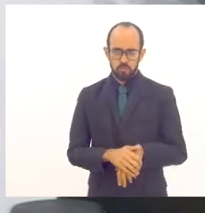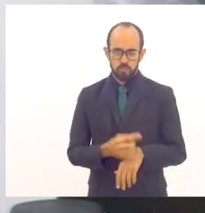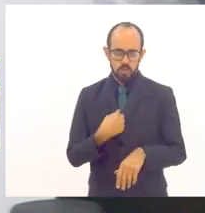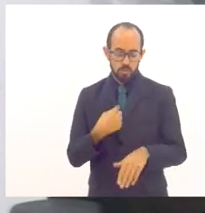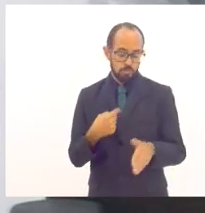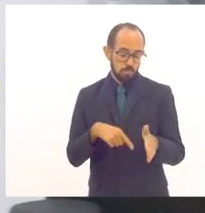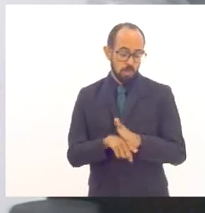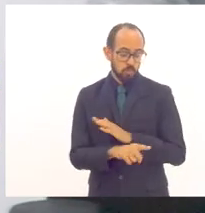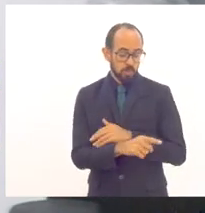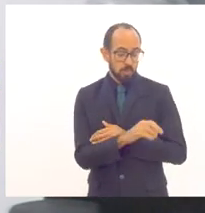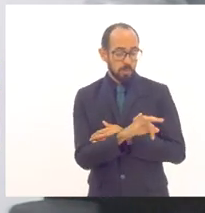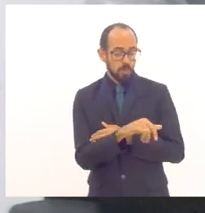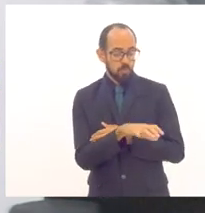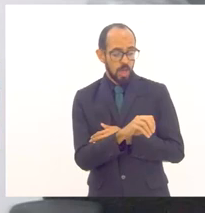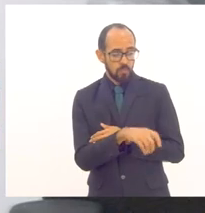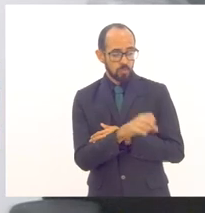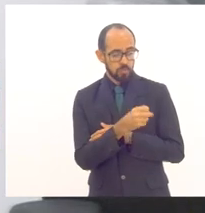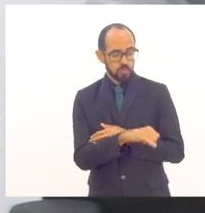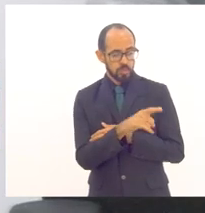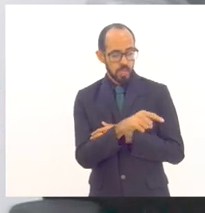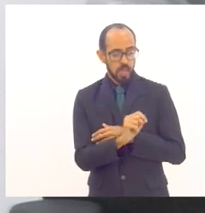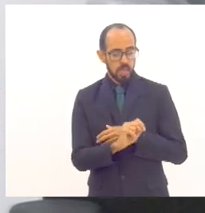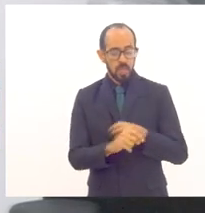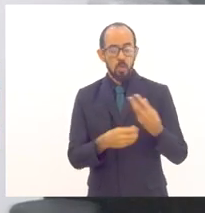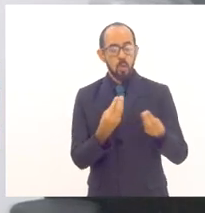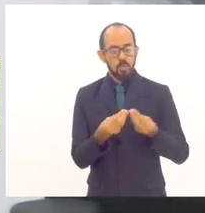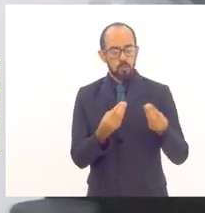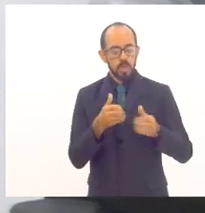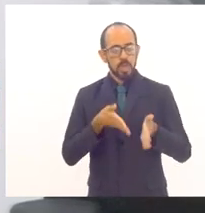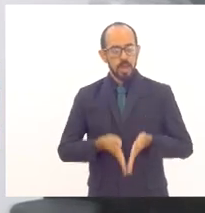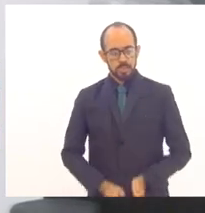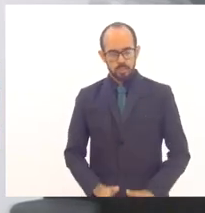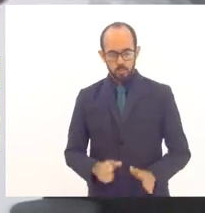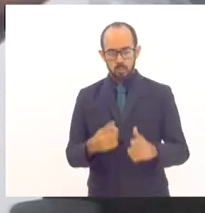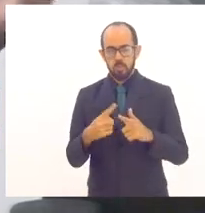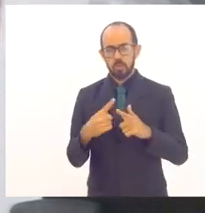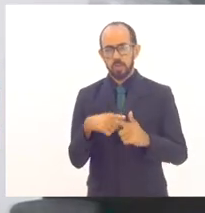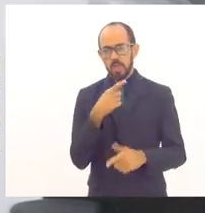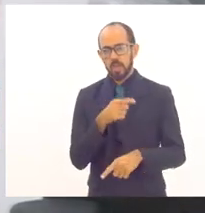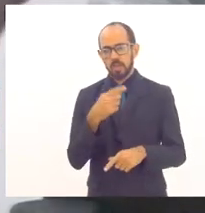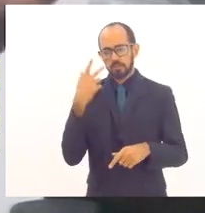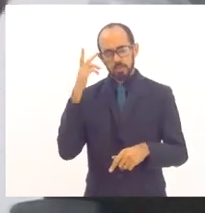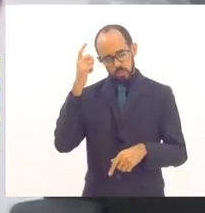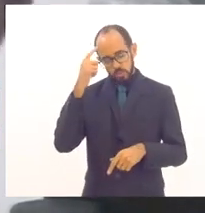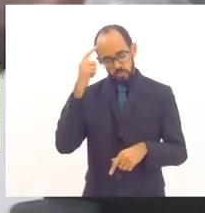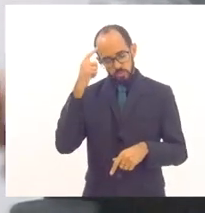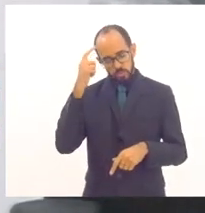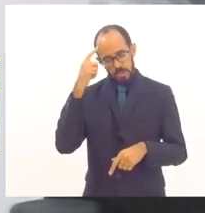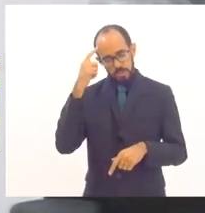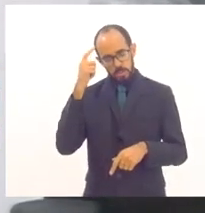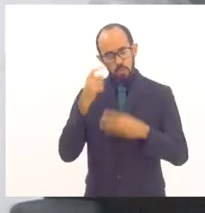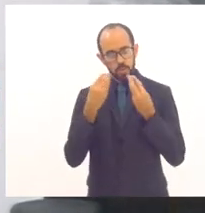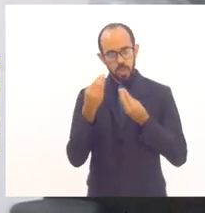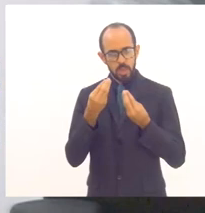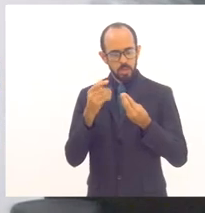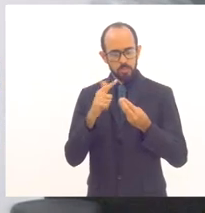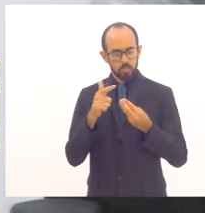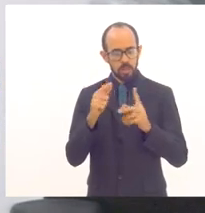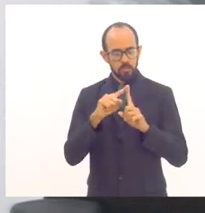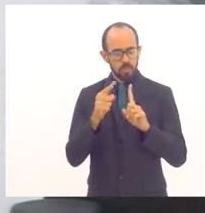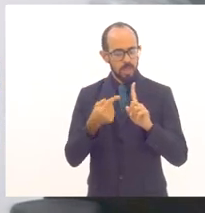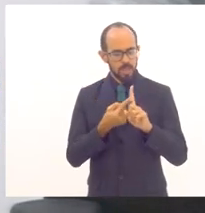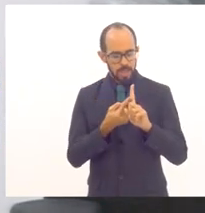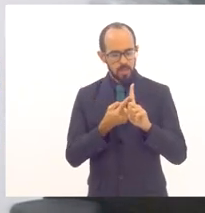perguntei para ele se ele foi um bebê de proveta, né? Porque parece que as pessoas acham que não nasceram de um ventre